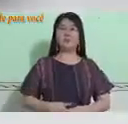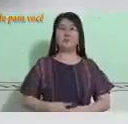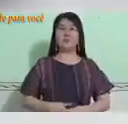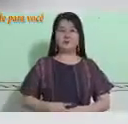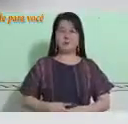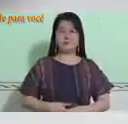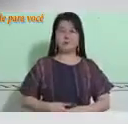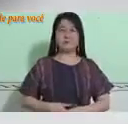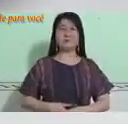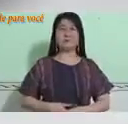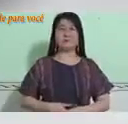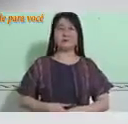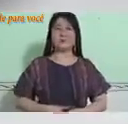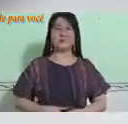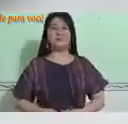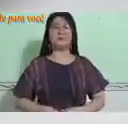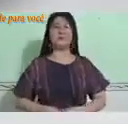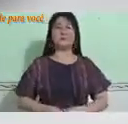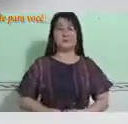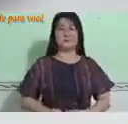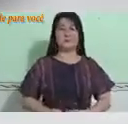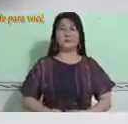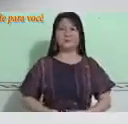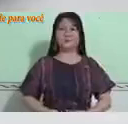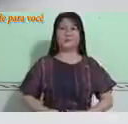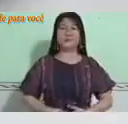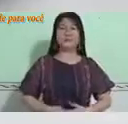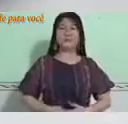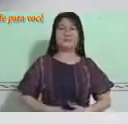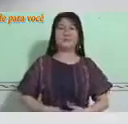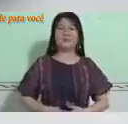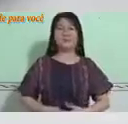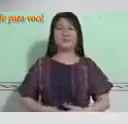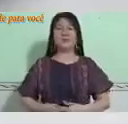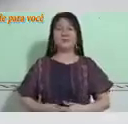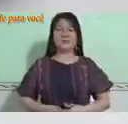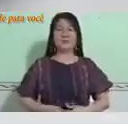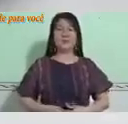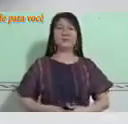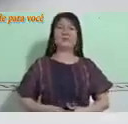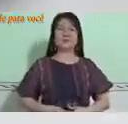RNEOPEXLANCHEDATARDE é um gelatina de maçã chá de erva cidreira mais 4 BOL.